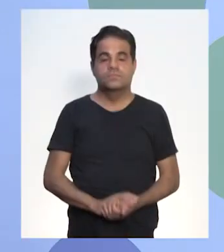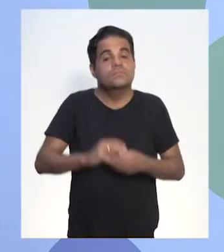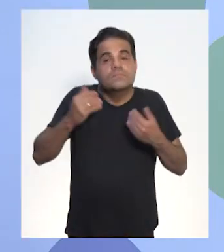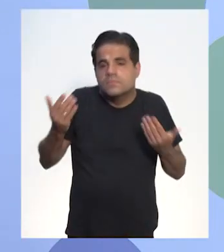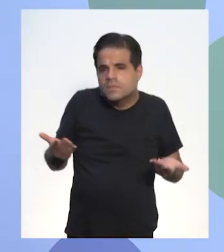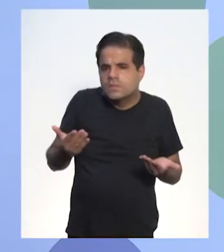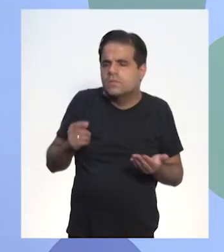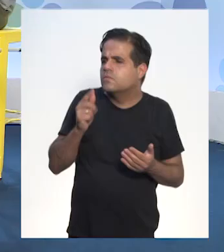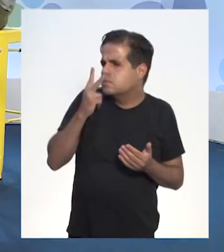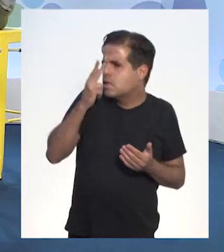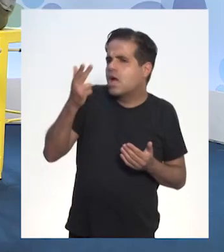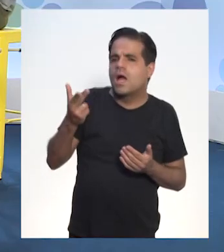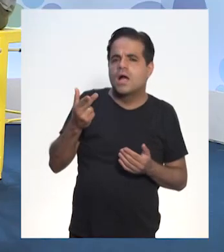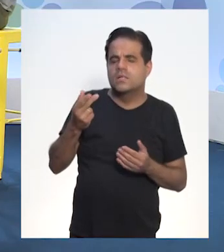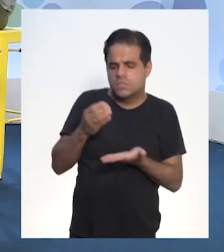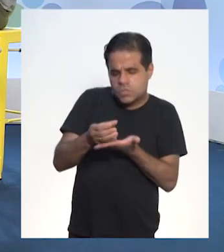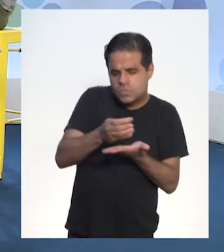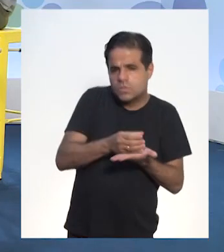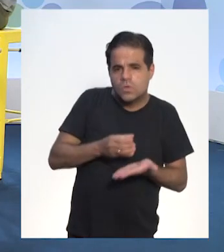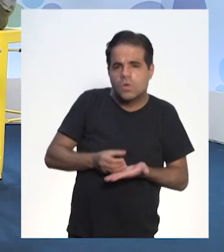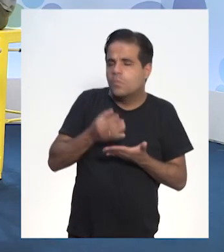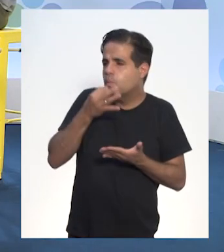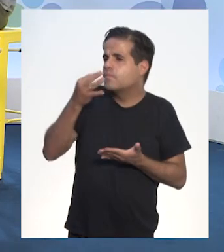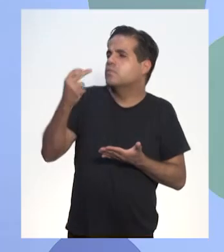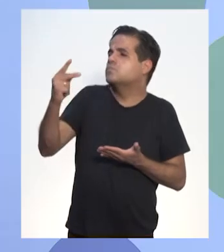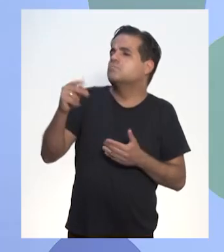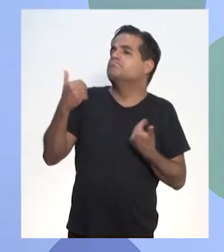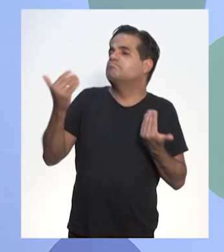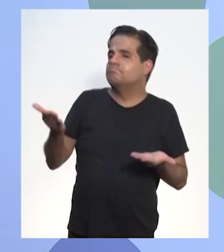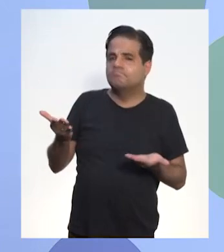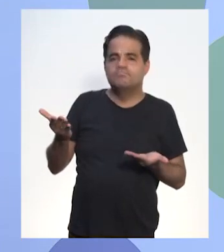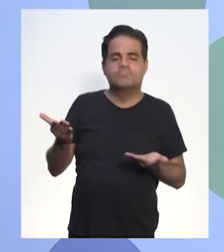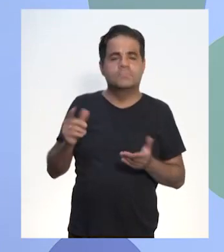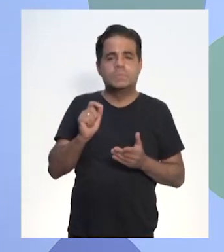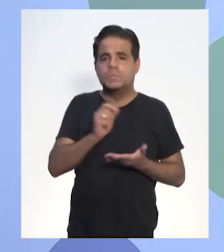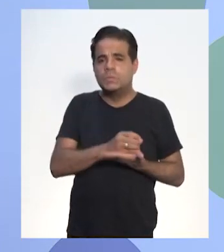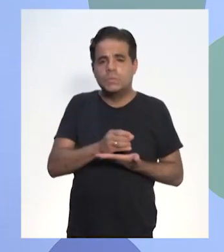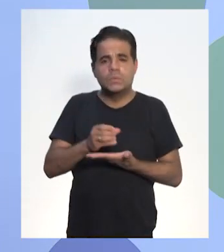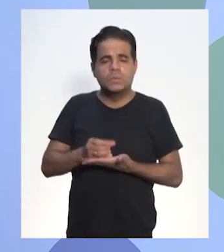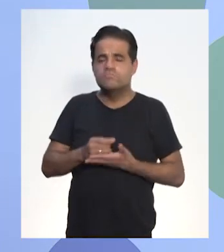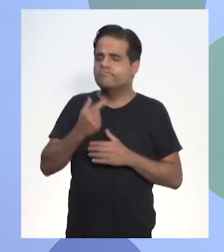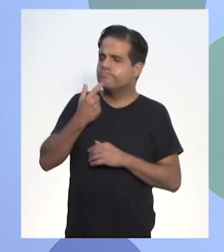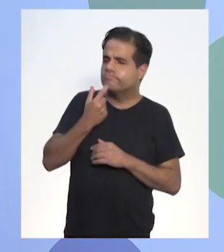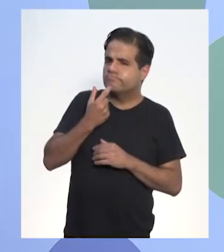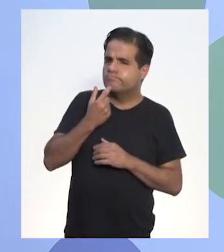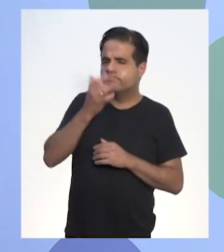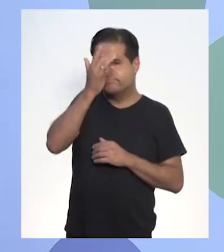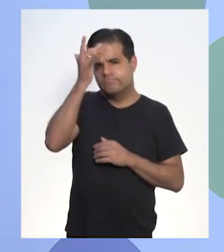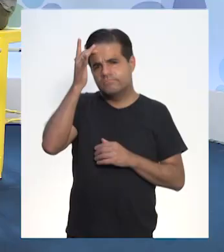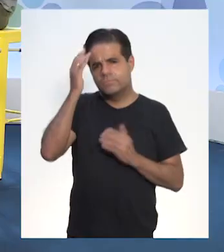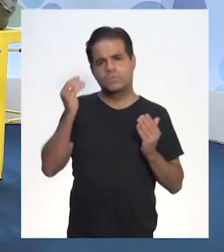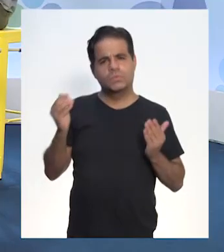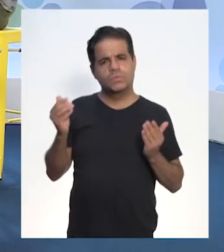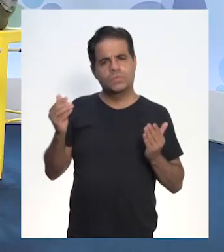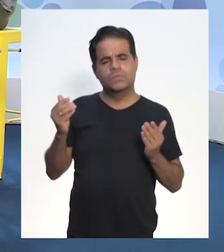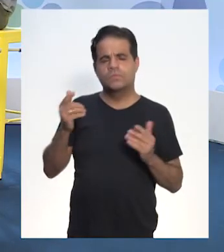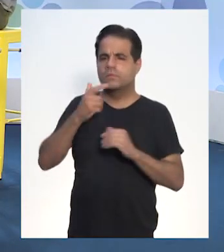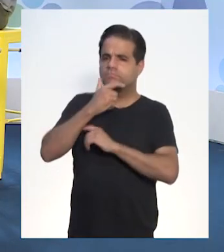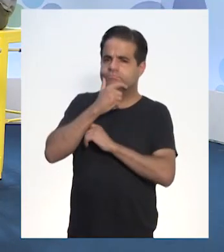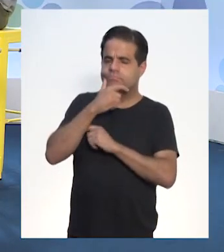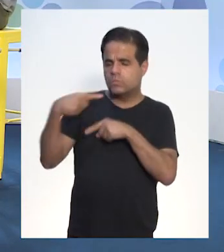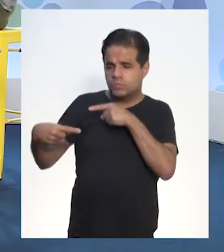aí, Giba, o que, que você acha desses copos aí, hein? Então, o pessoal aqui ainda tá... O pessoal ficou em dúvida. Estão discutindo ainda,